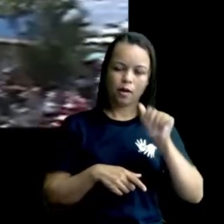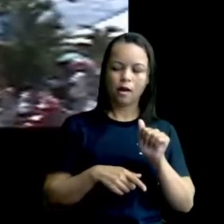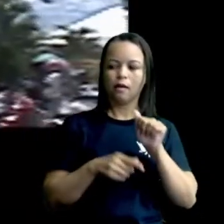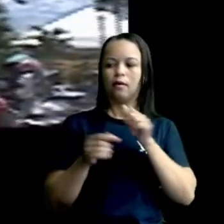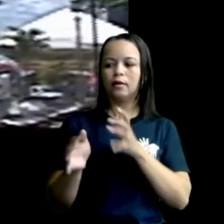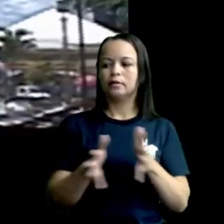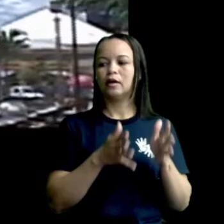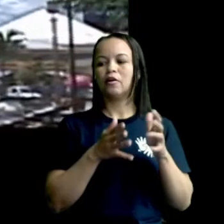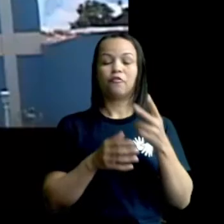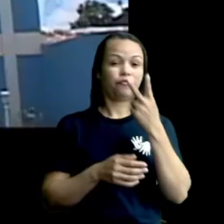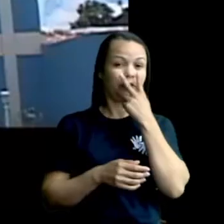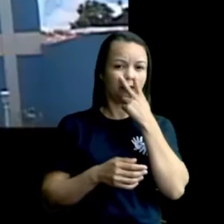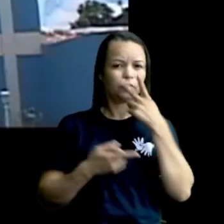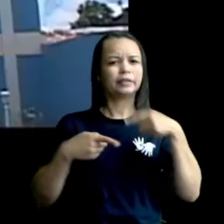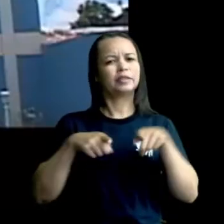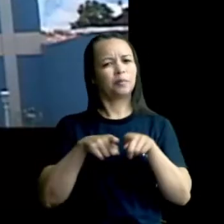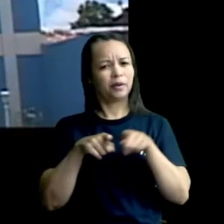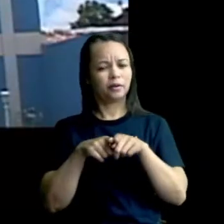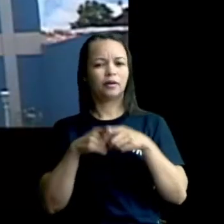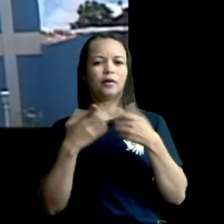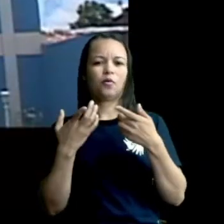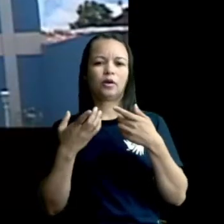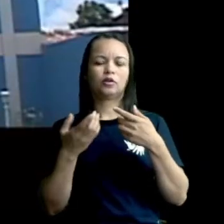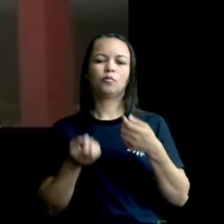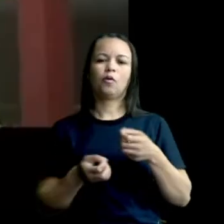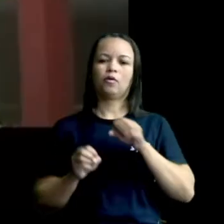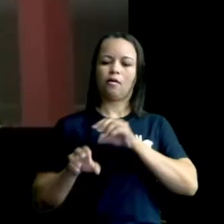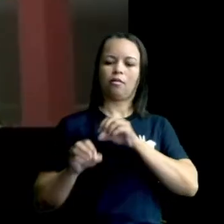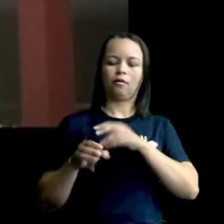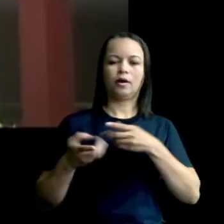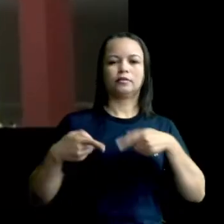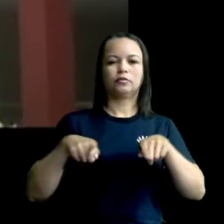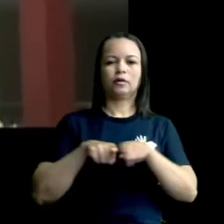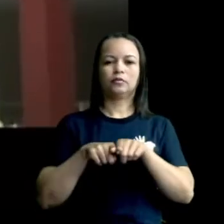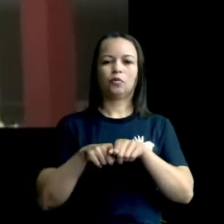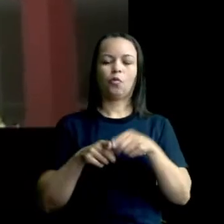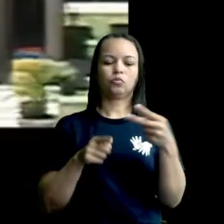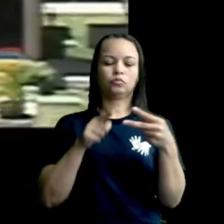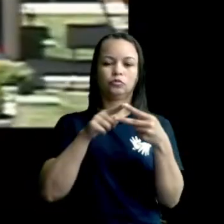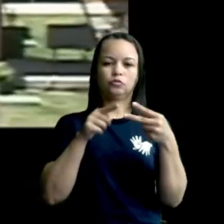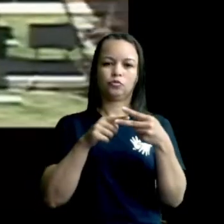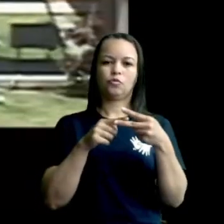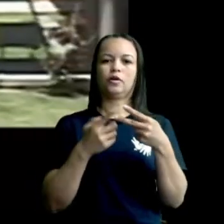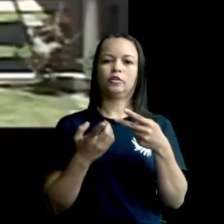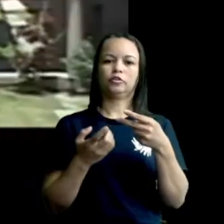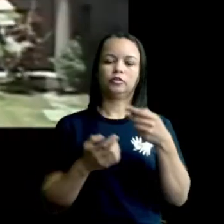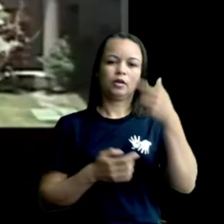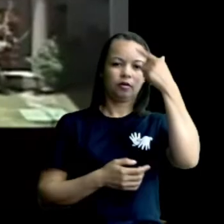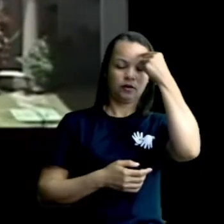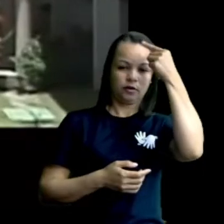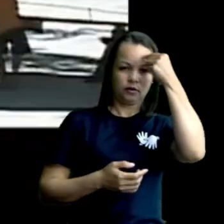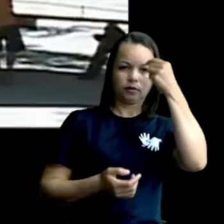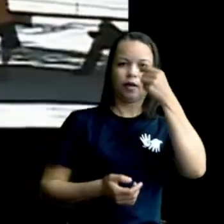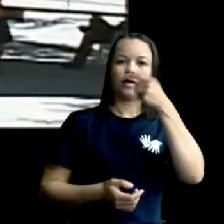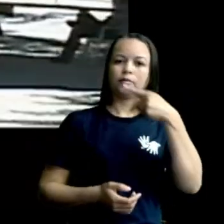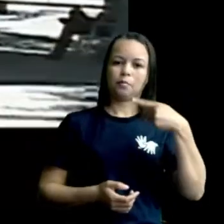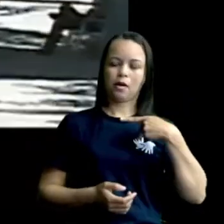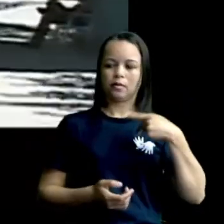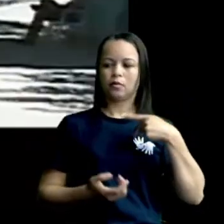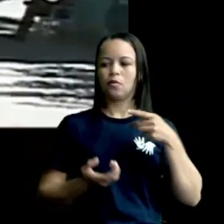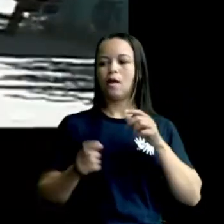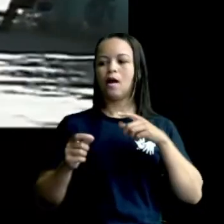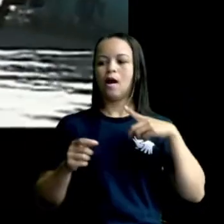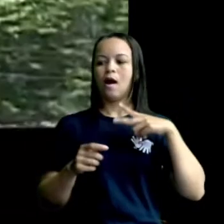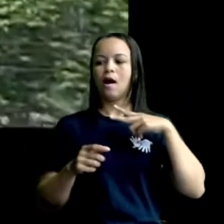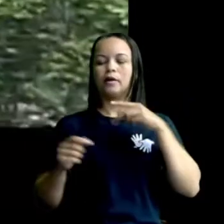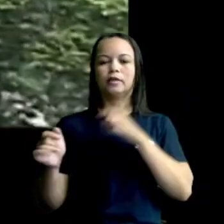Vitória também é um grande polo educacional, com 2 faculdades particulares, uma universidade federal e um